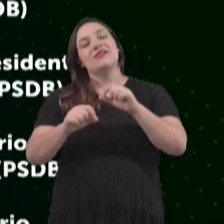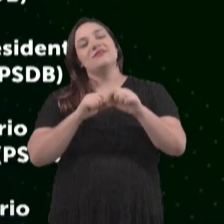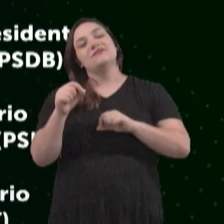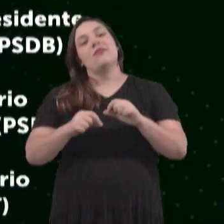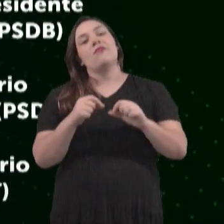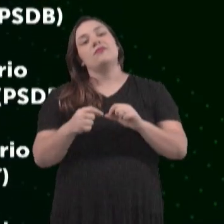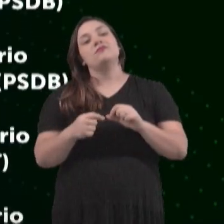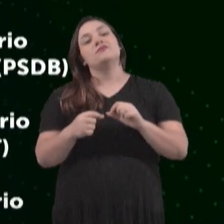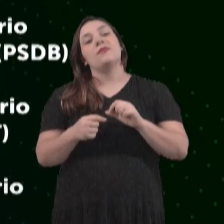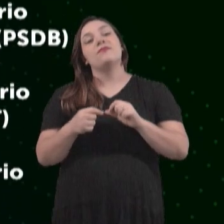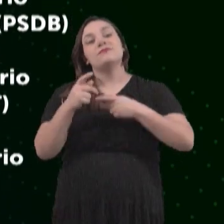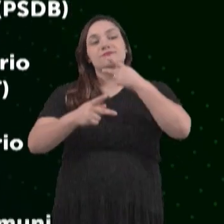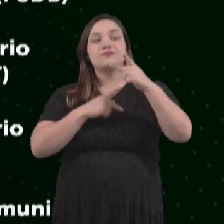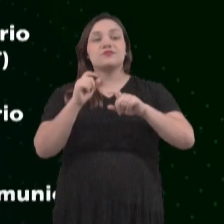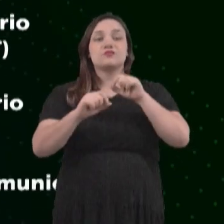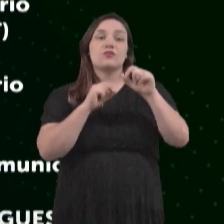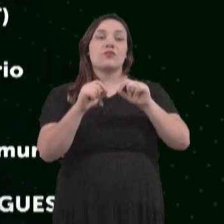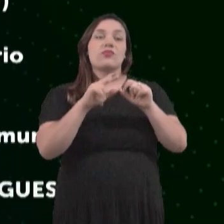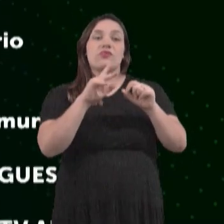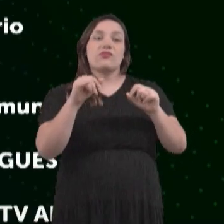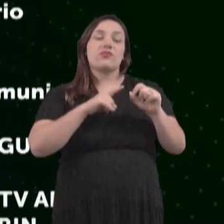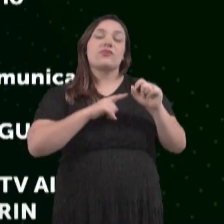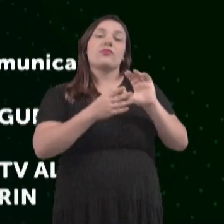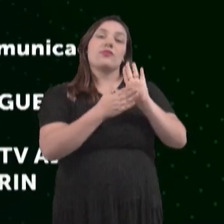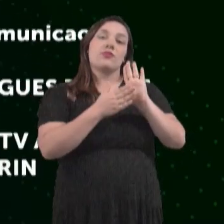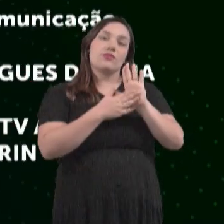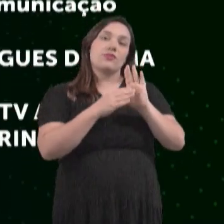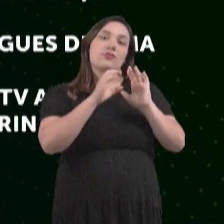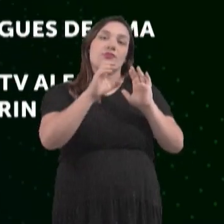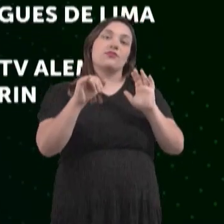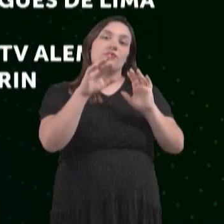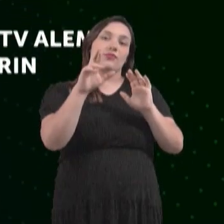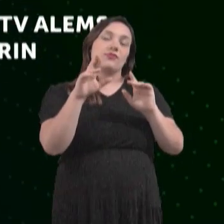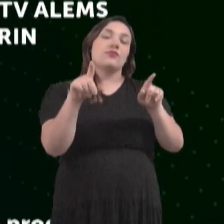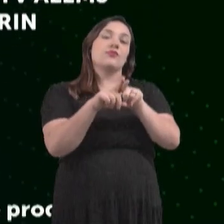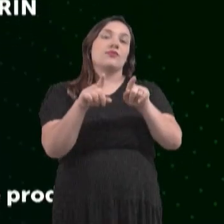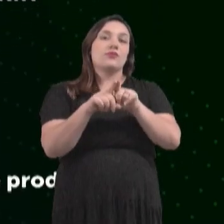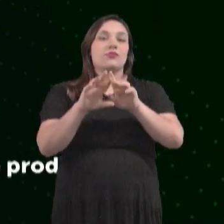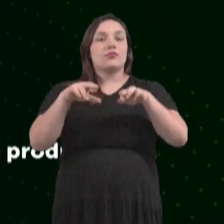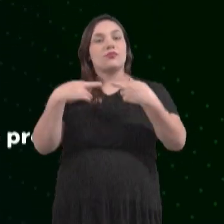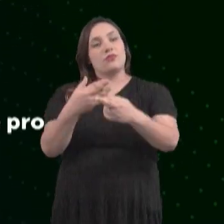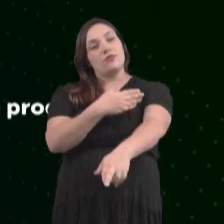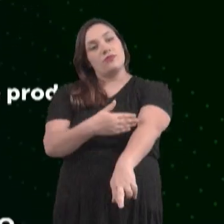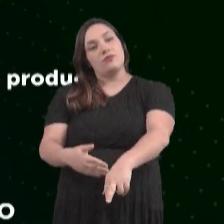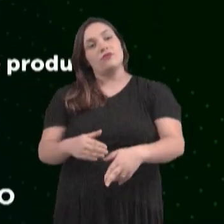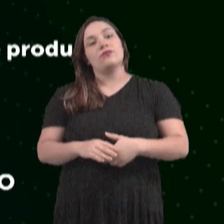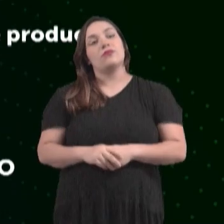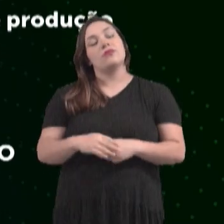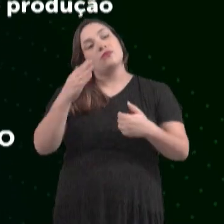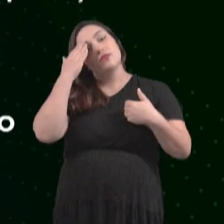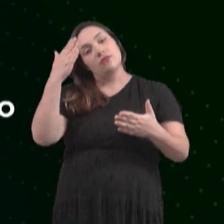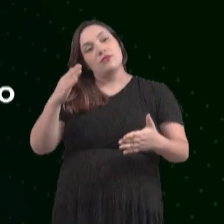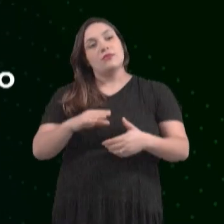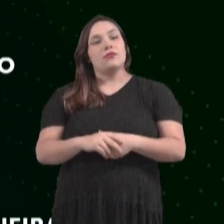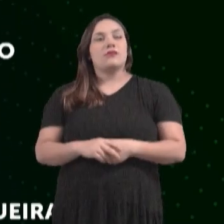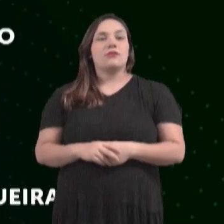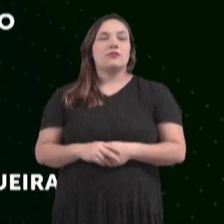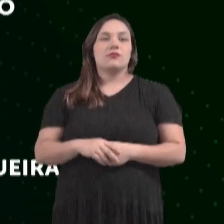Gustavo Fax antecipando as pautas da CCJR e também da sessão plenária. Mais uma vez,